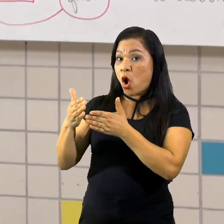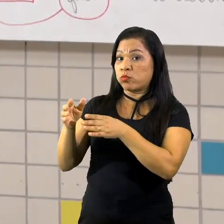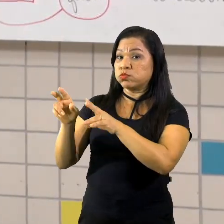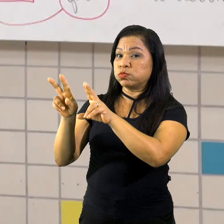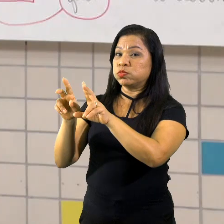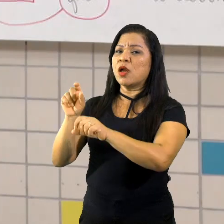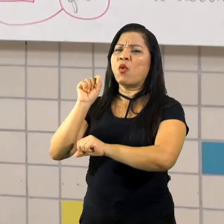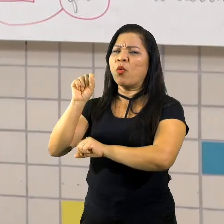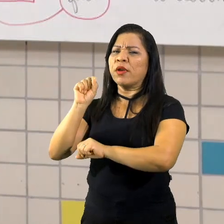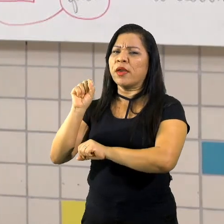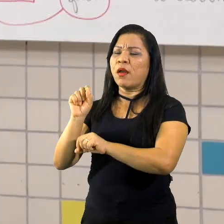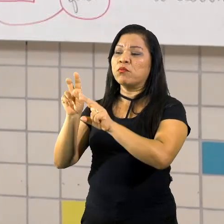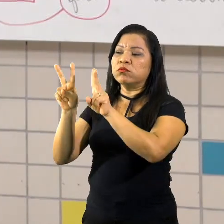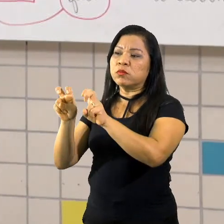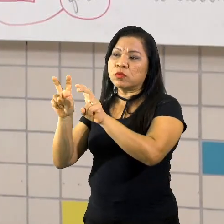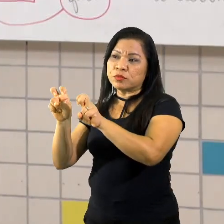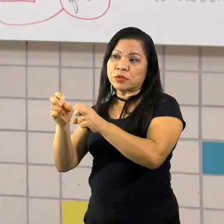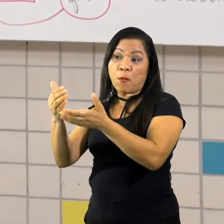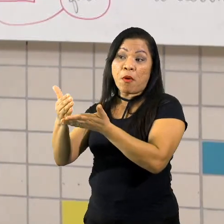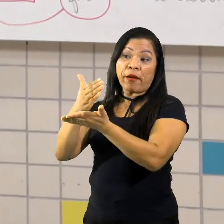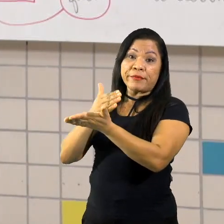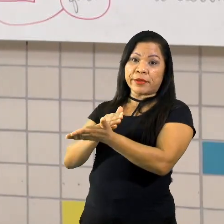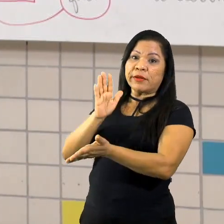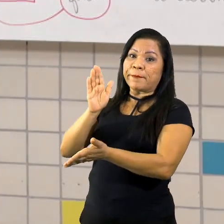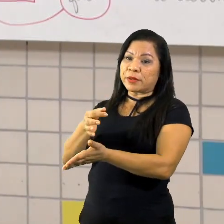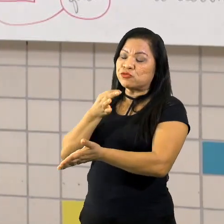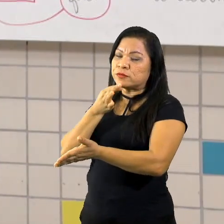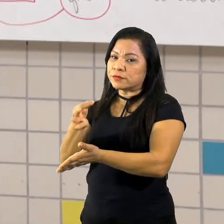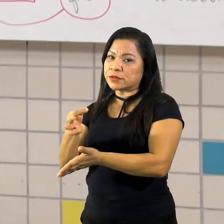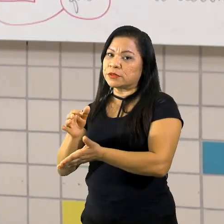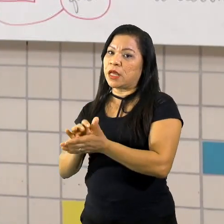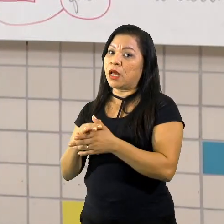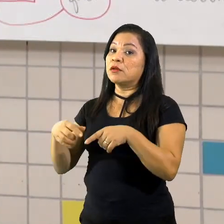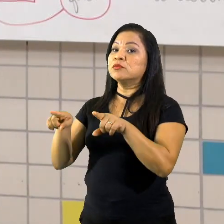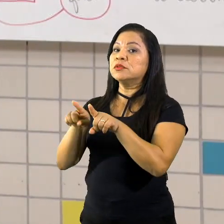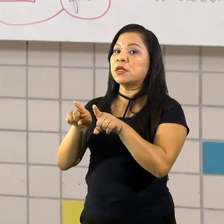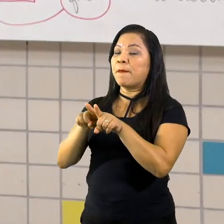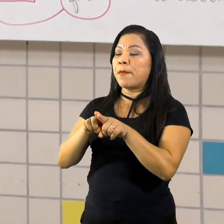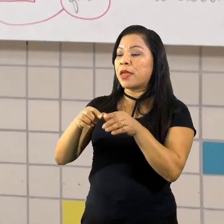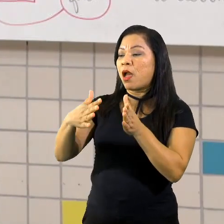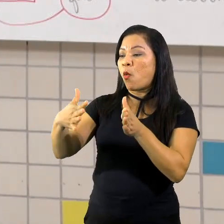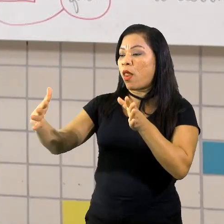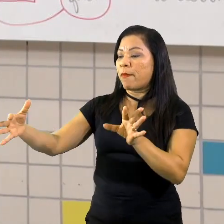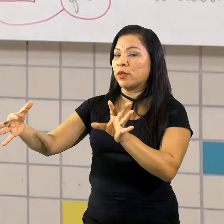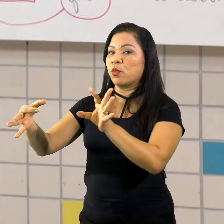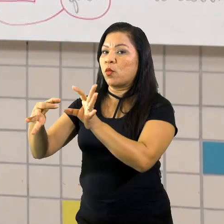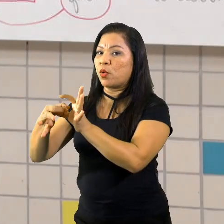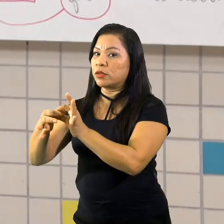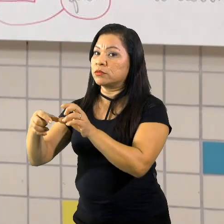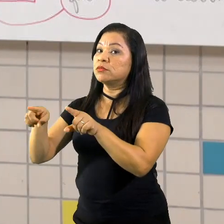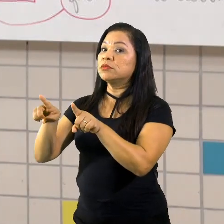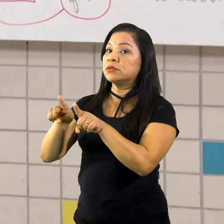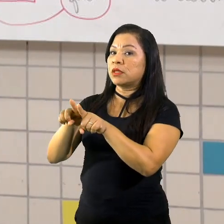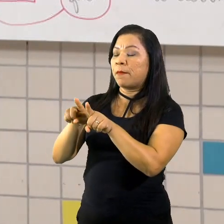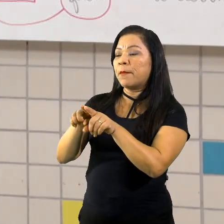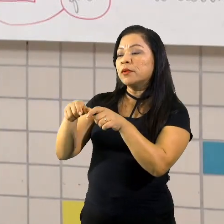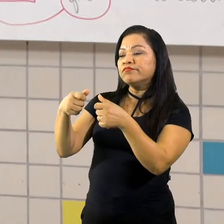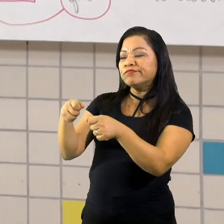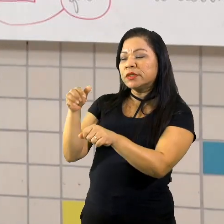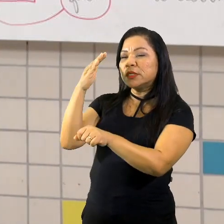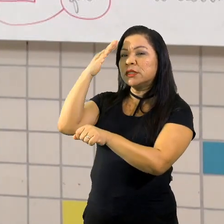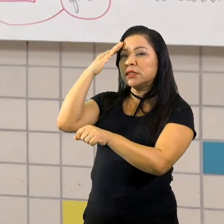Ele serve como elemento coesivo e ele é um pré-requisito para a compreensão das